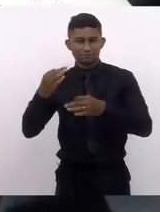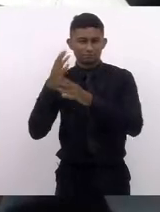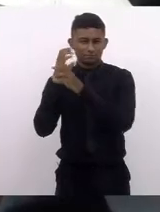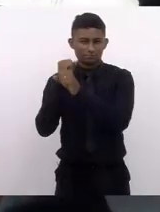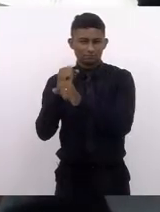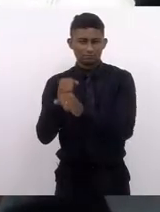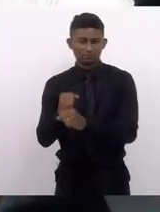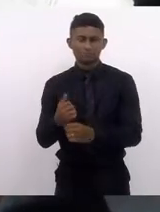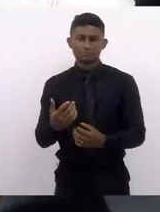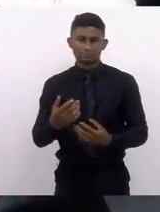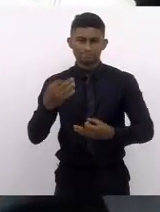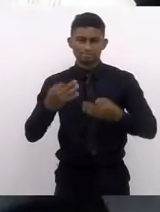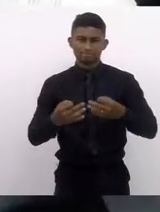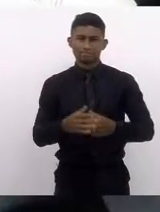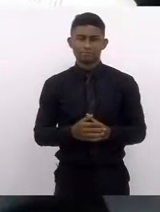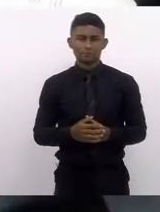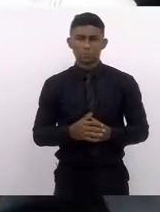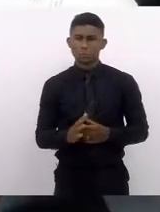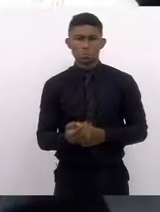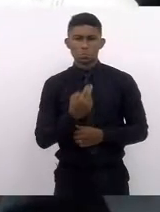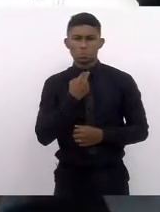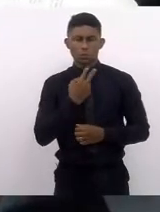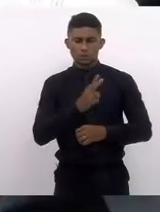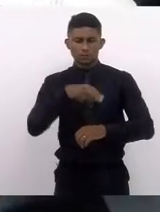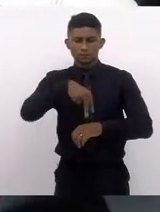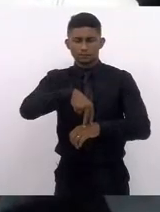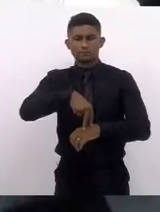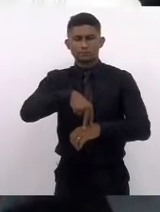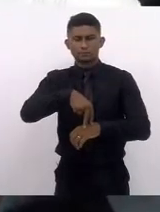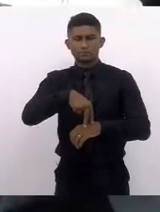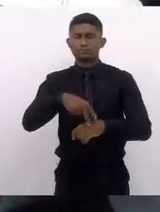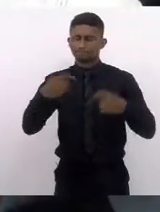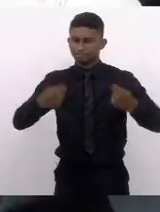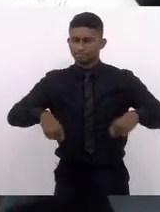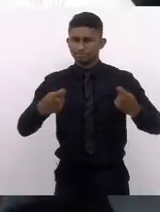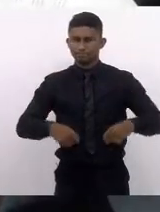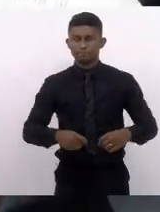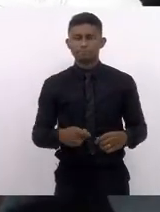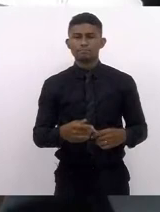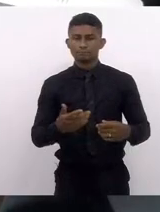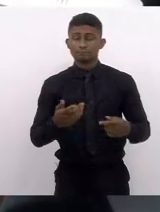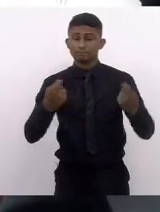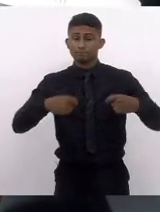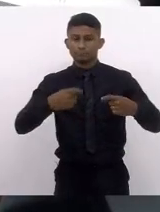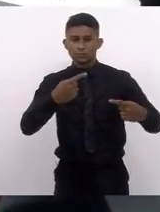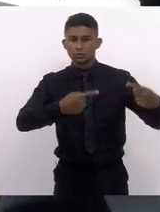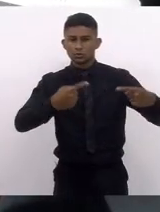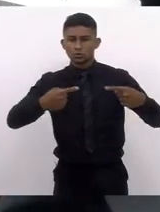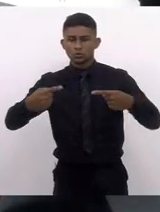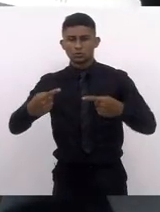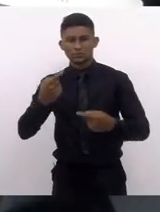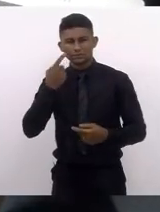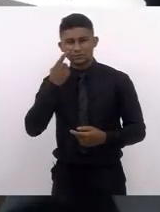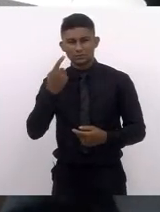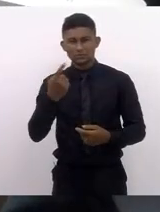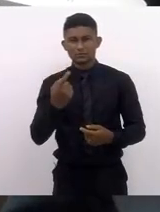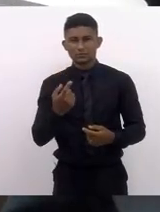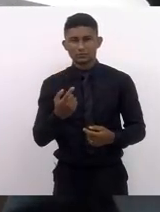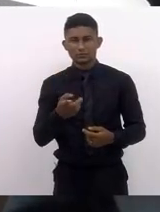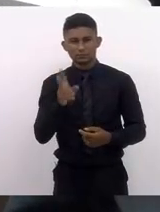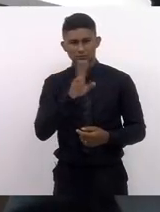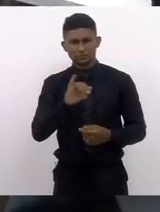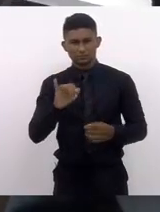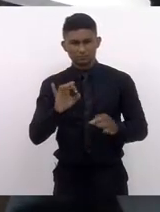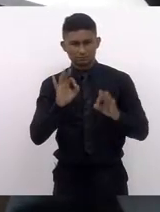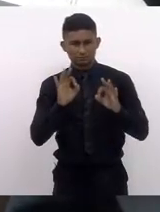do estado não podem deixar de se posicionar por exemplo temos que discutir se nessas condições Gustavo Será